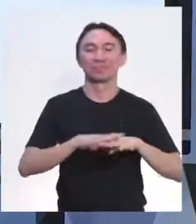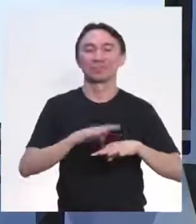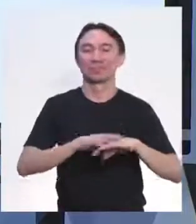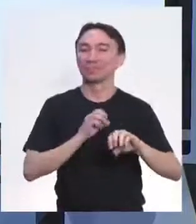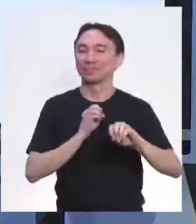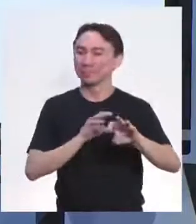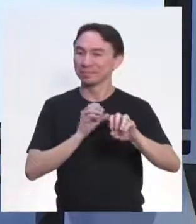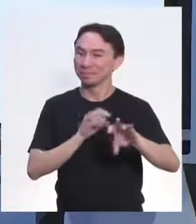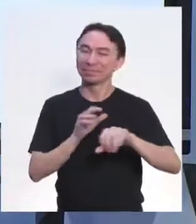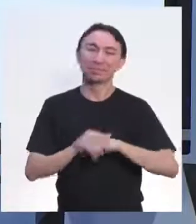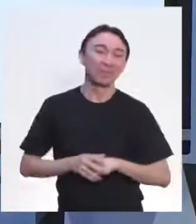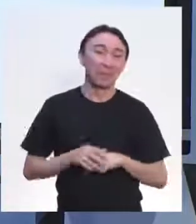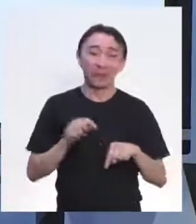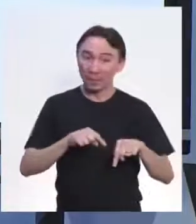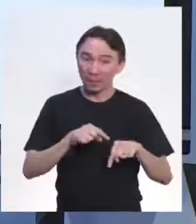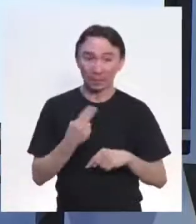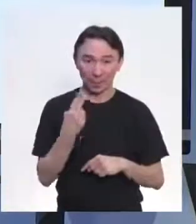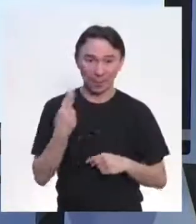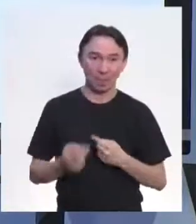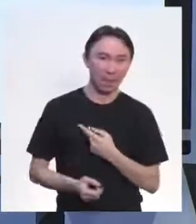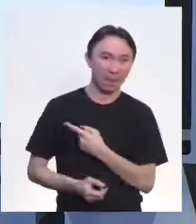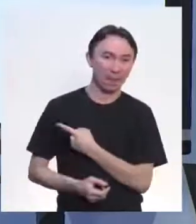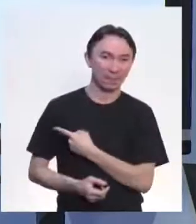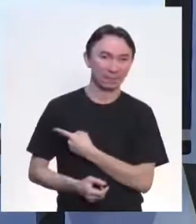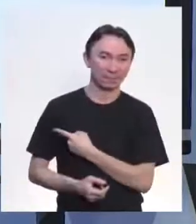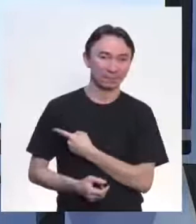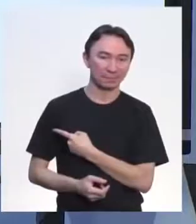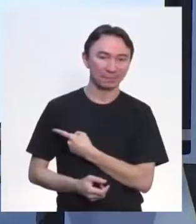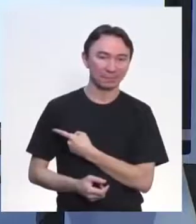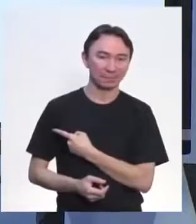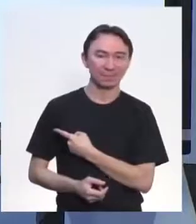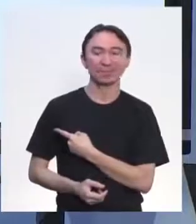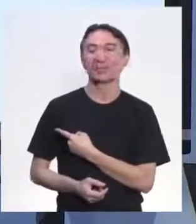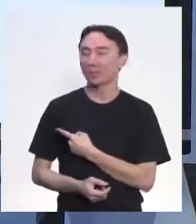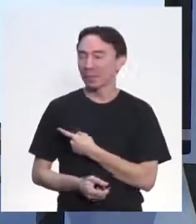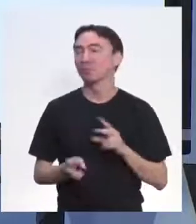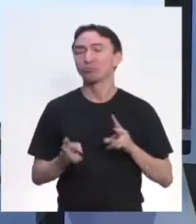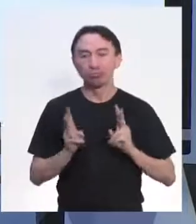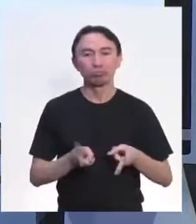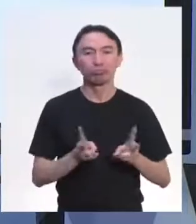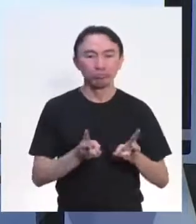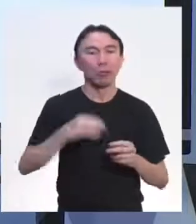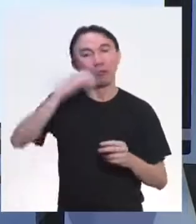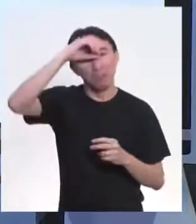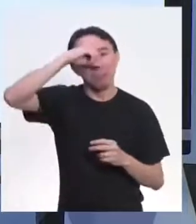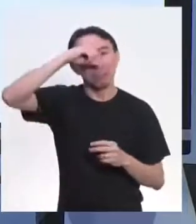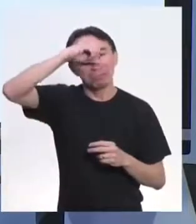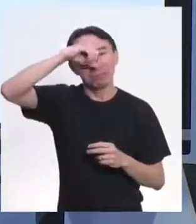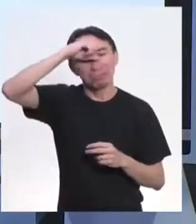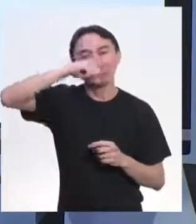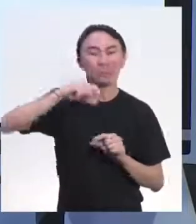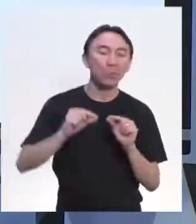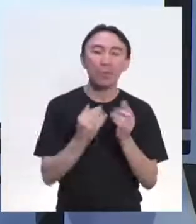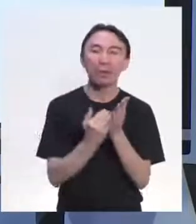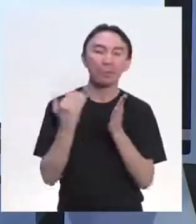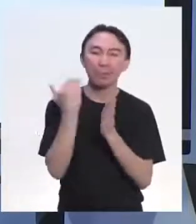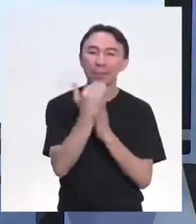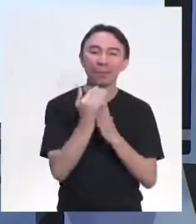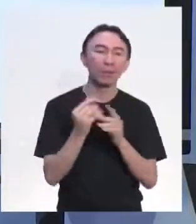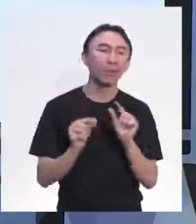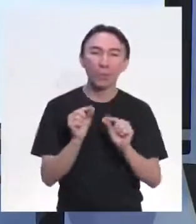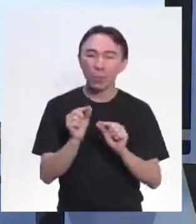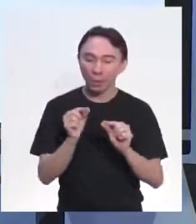matemática. Eu sou a professora Inês e hoje nós vamos continuar aprendendo um pouquinho mais a respeito da